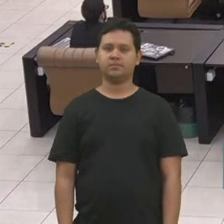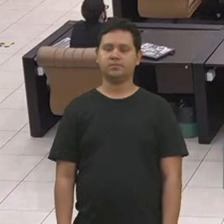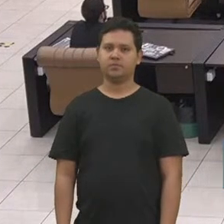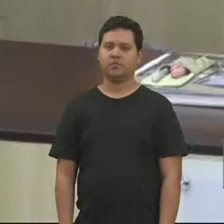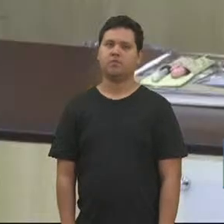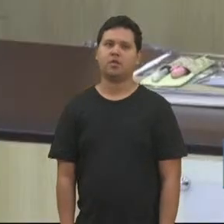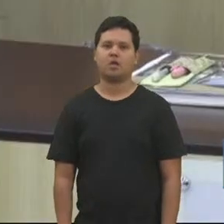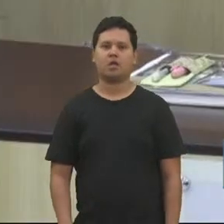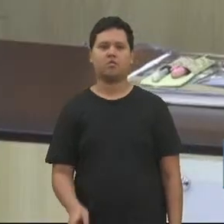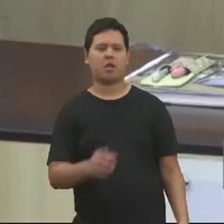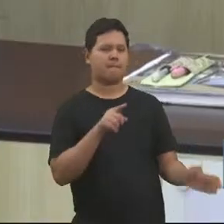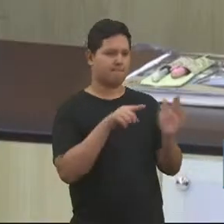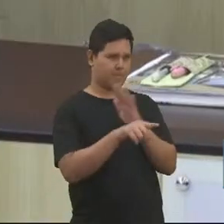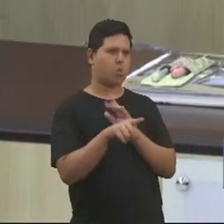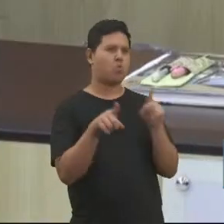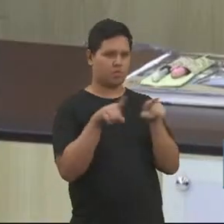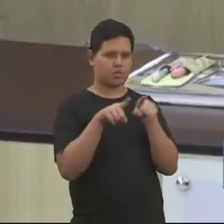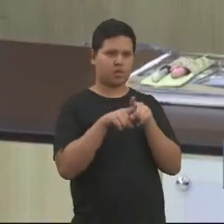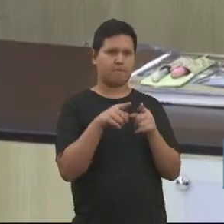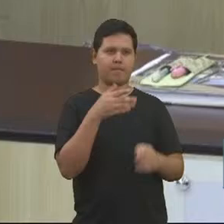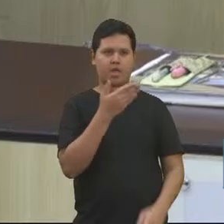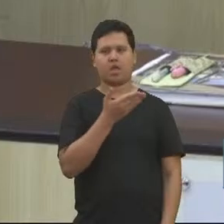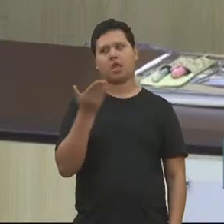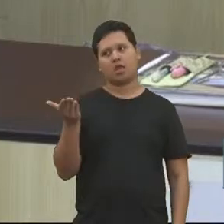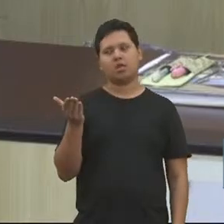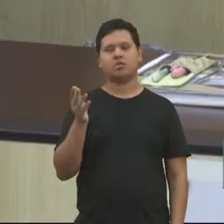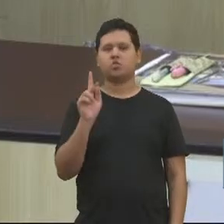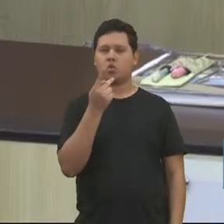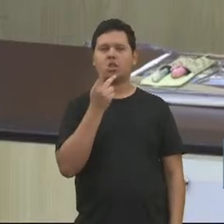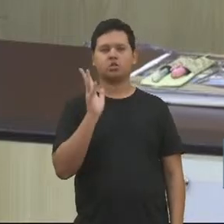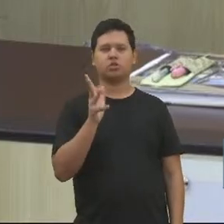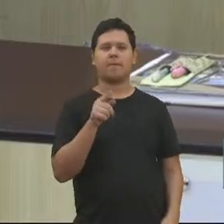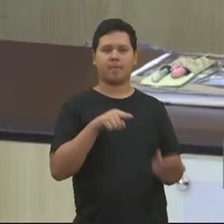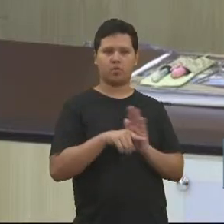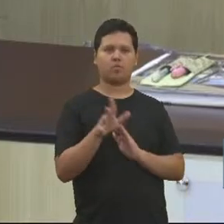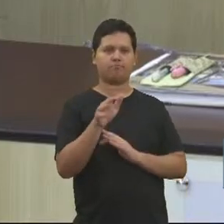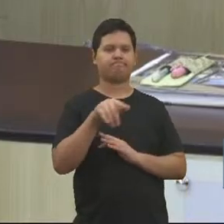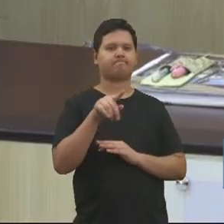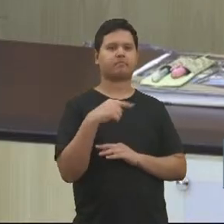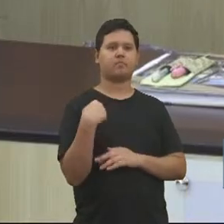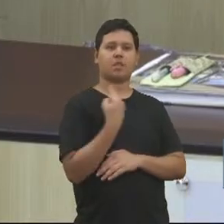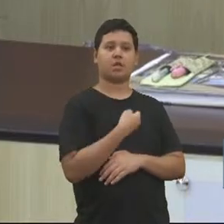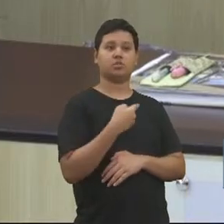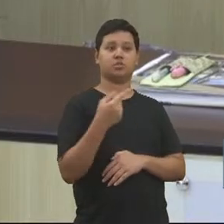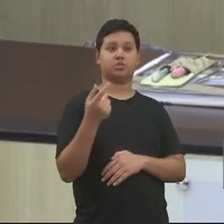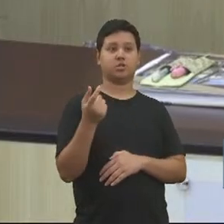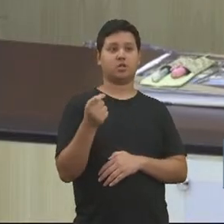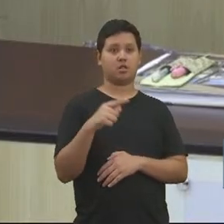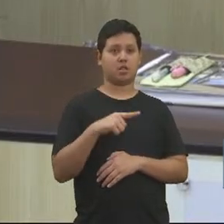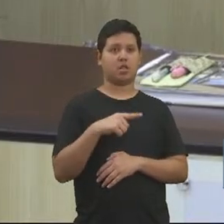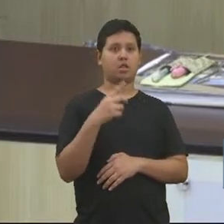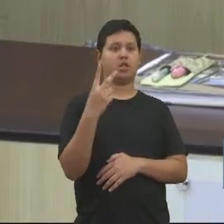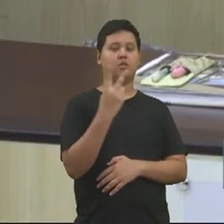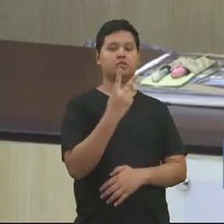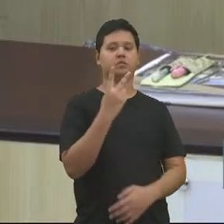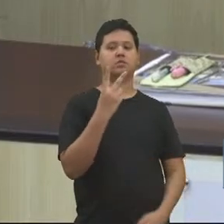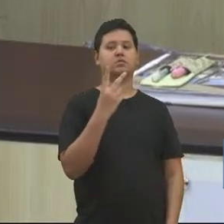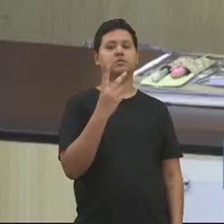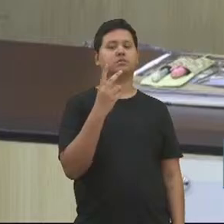Acho que a pergunta que eu tinha também, o Hernani acabou fazendo, só que de outra forma. Nós tínhamos para receber